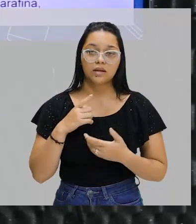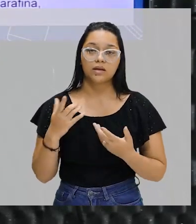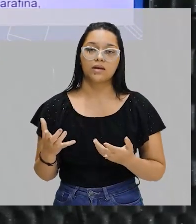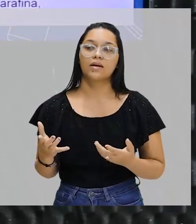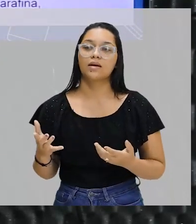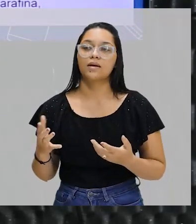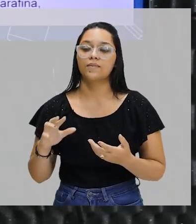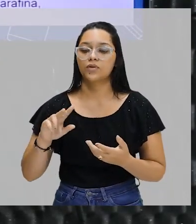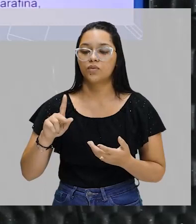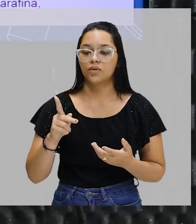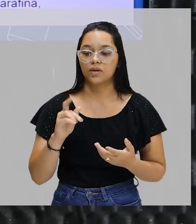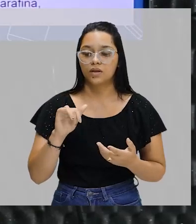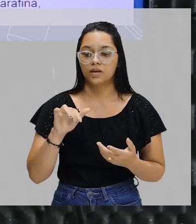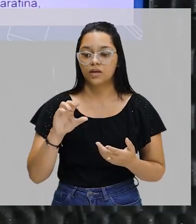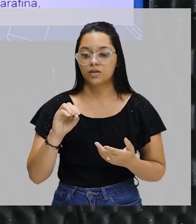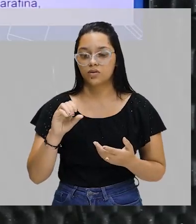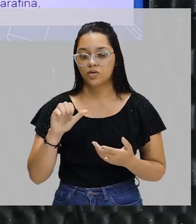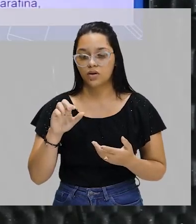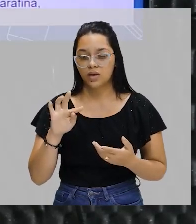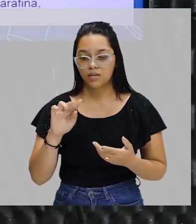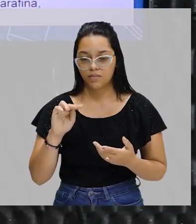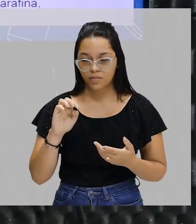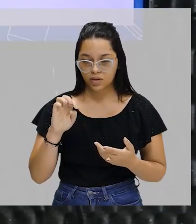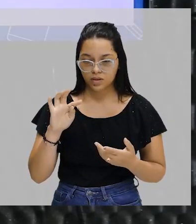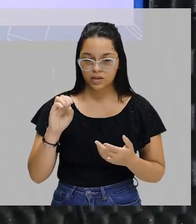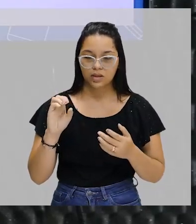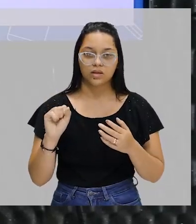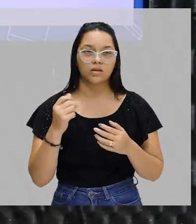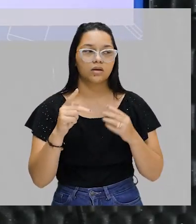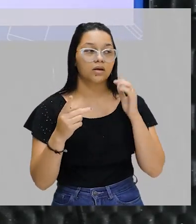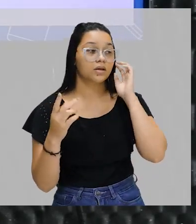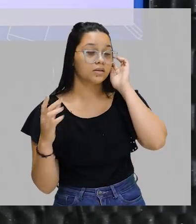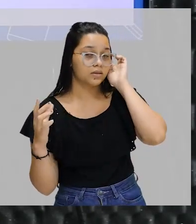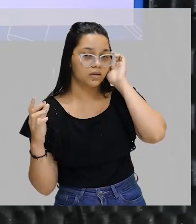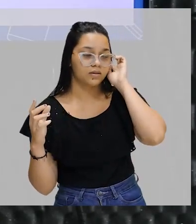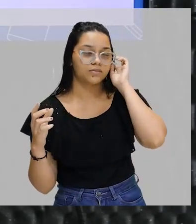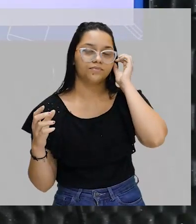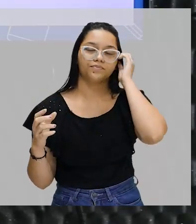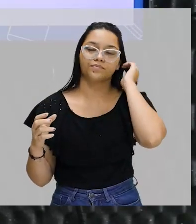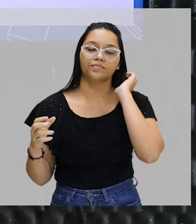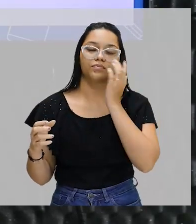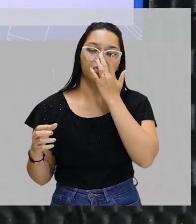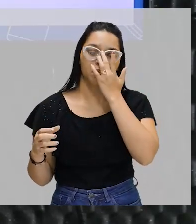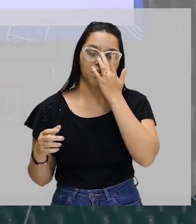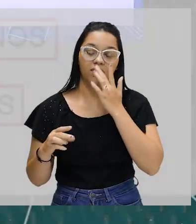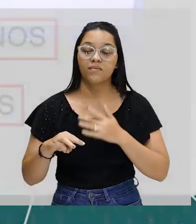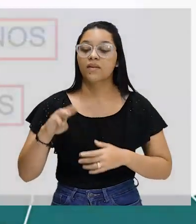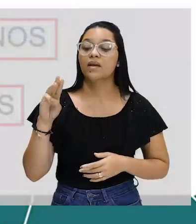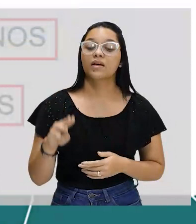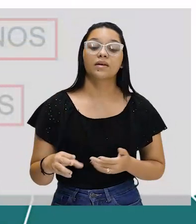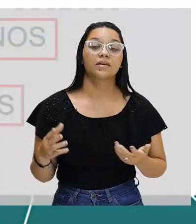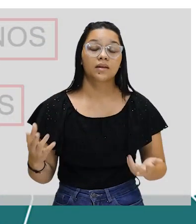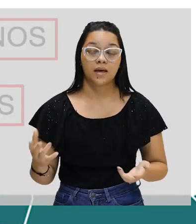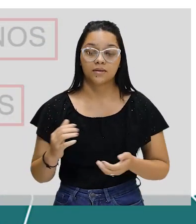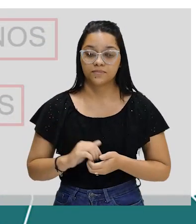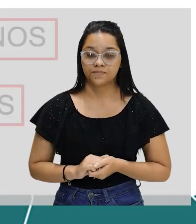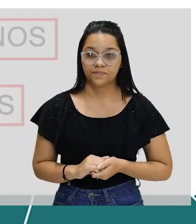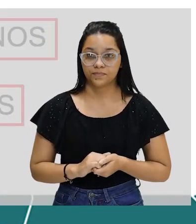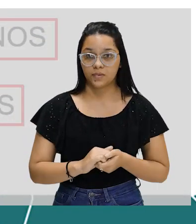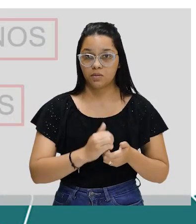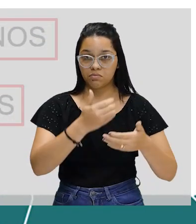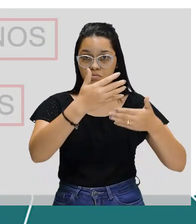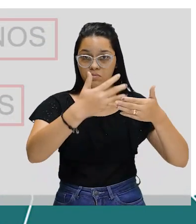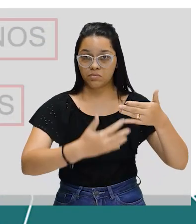de hidrocarbonetos. Show, turma? Vamos lá. Quem são os hidrocarbonetos? Então, nós temos